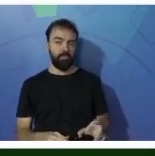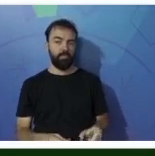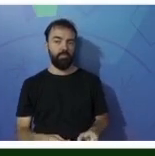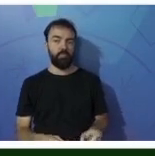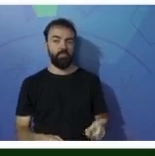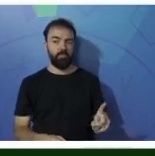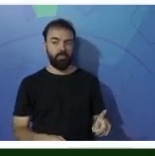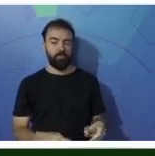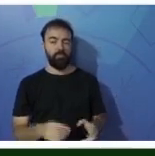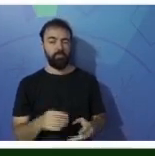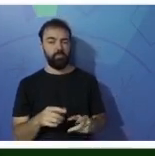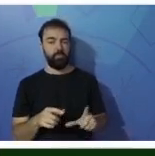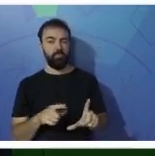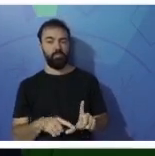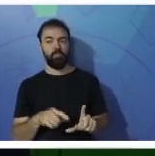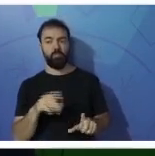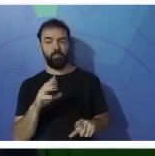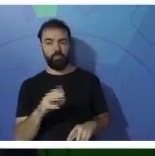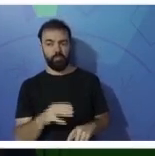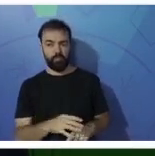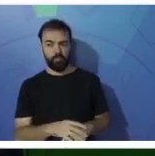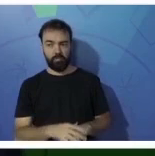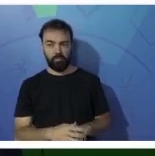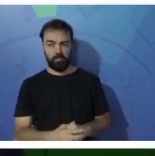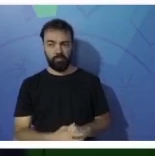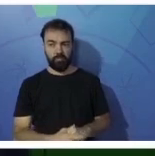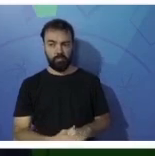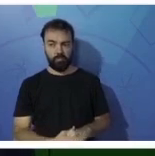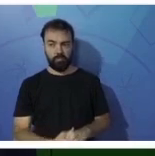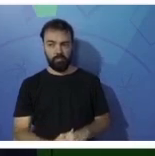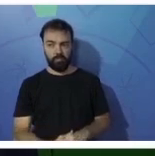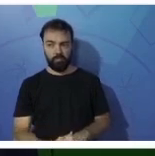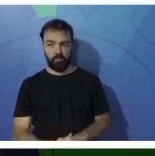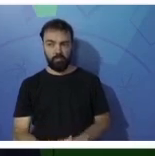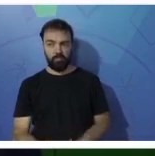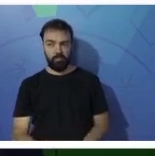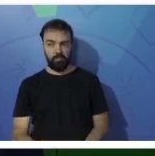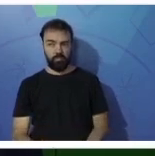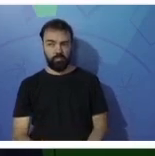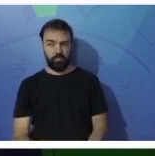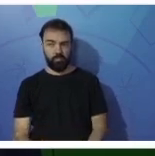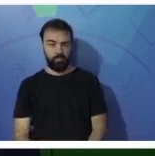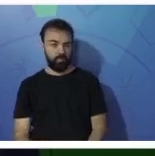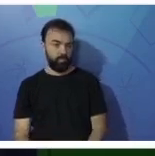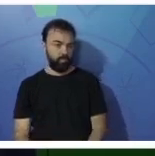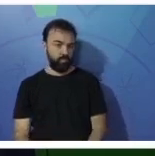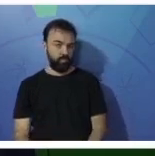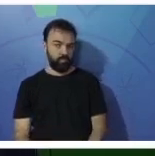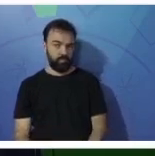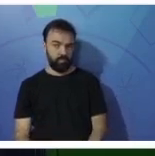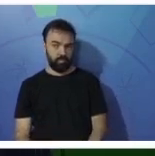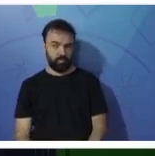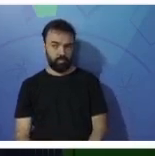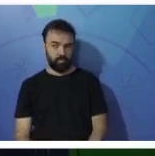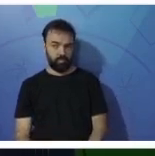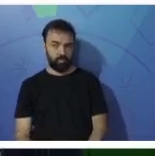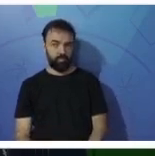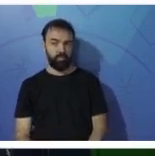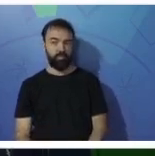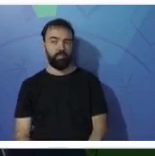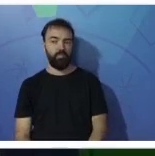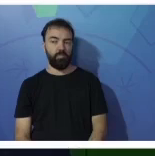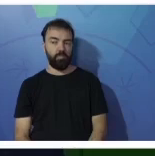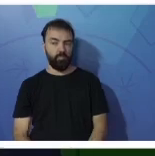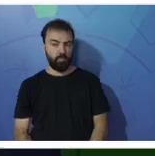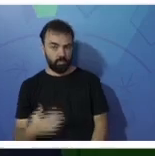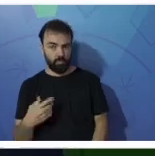Parágrafo. Letra maiúscula. Lembrando, crianças, não vai dar tempo de fazer agora, tá? Então, agora eu vou ler com